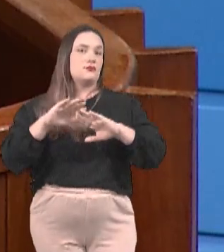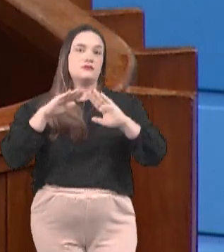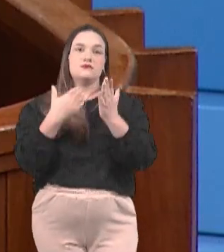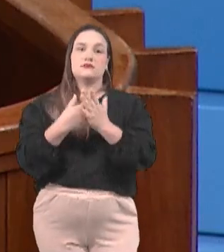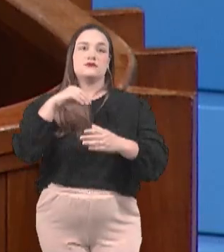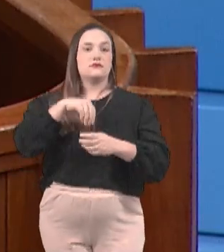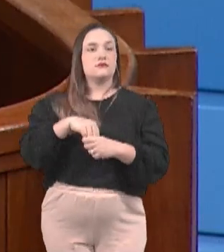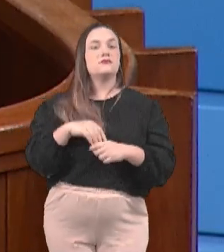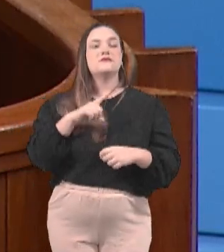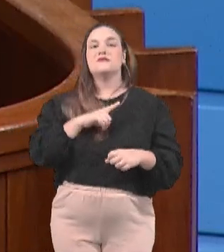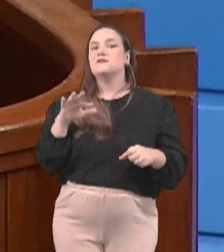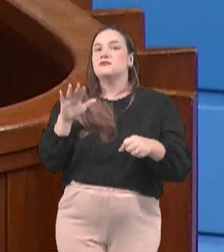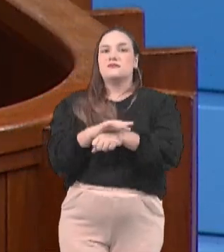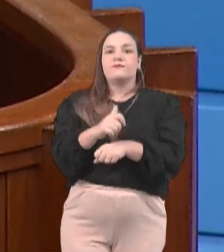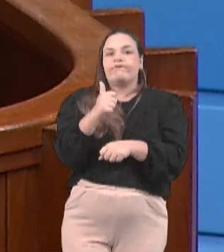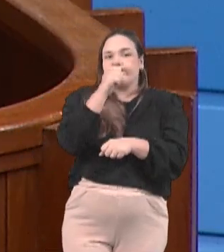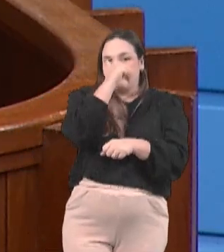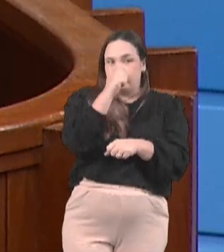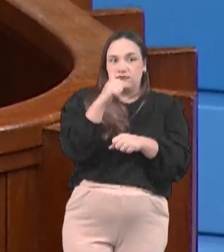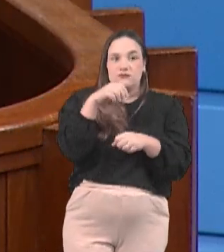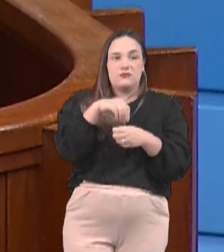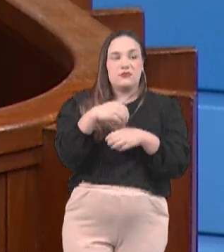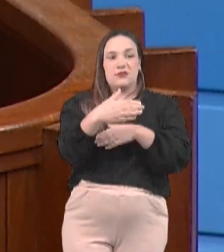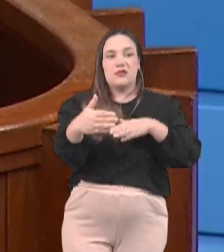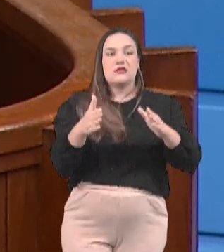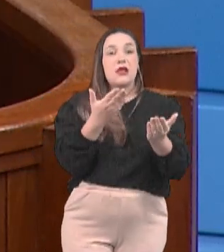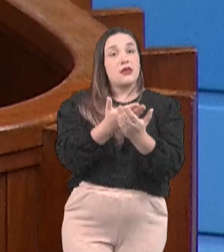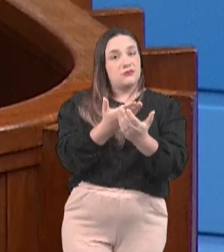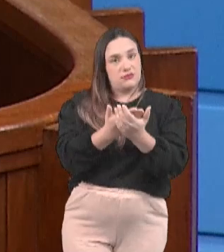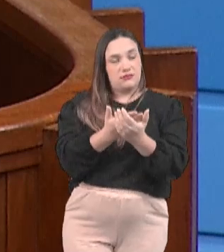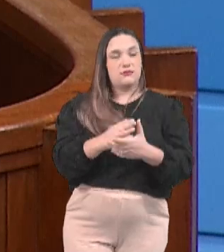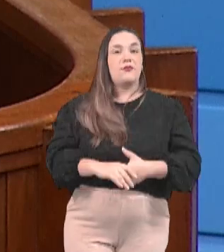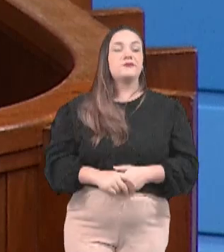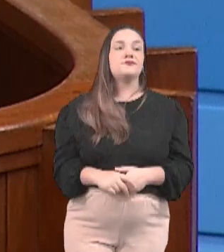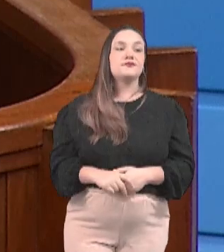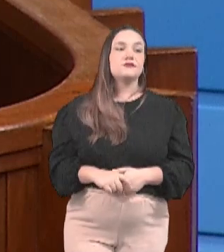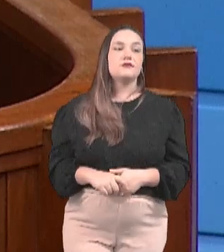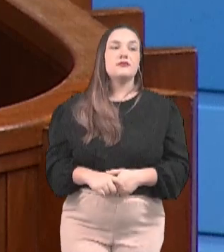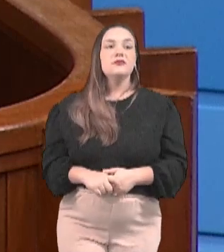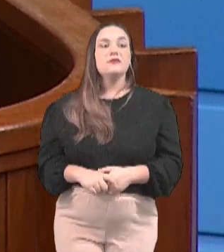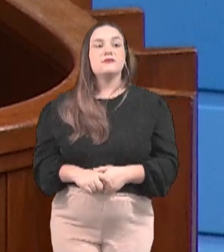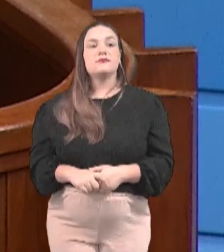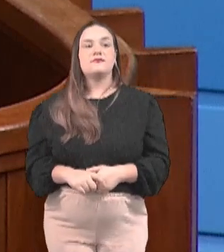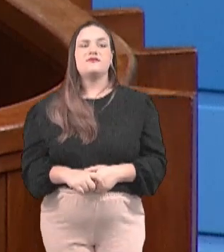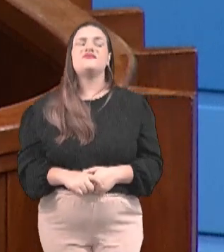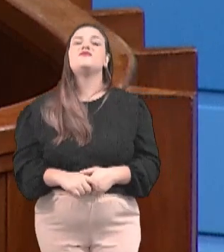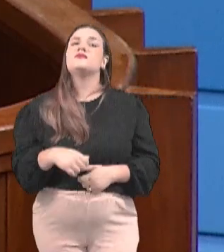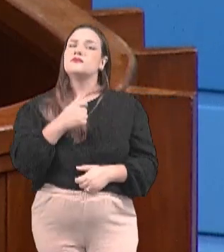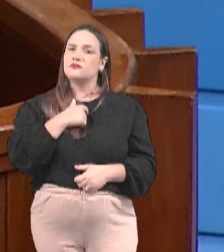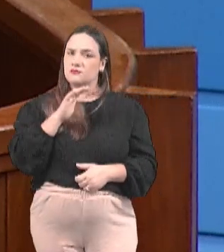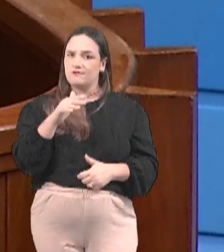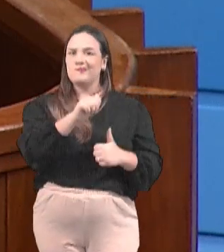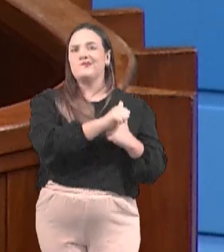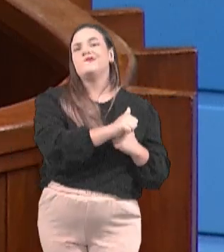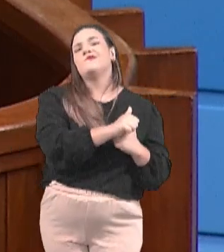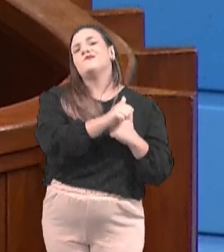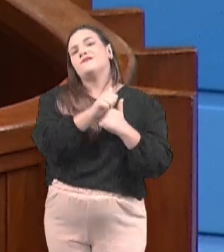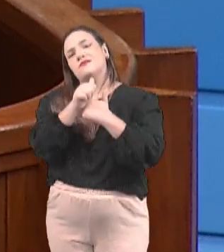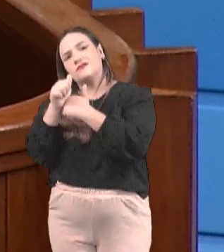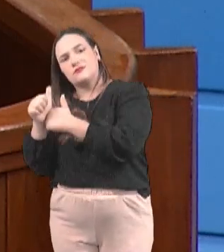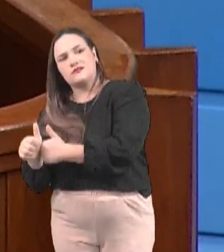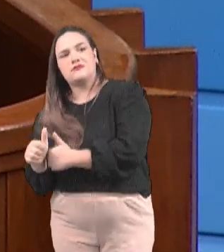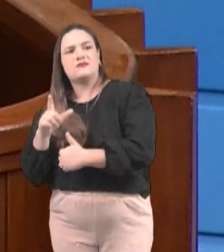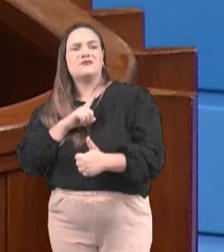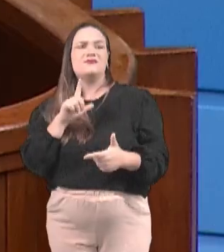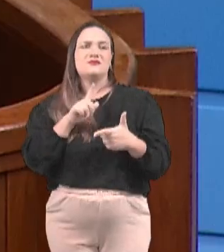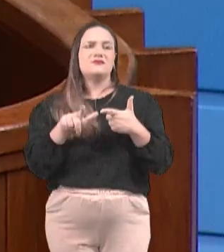e superlotação nas salas de aula. Eu tenho já há algum tempo acompanhado um problema que